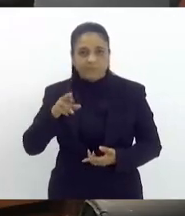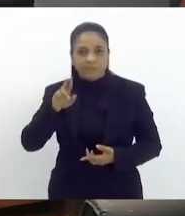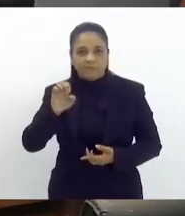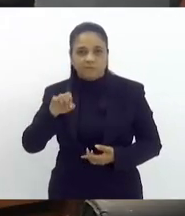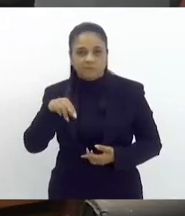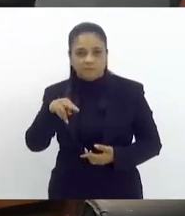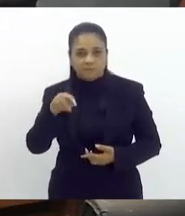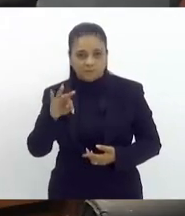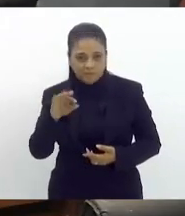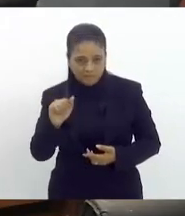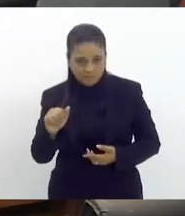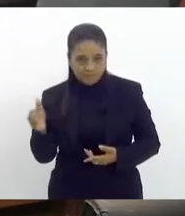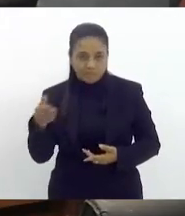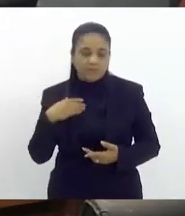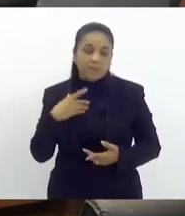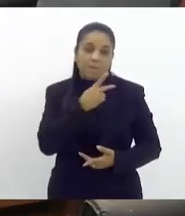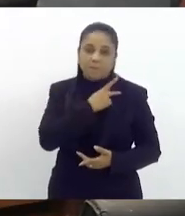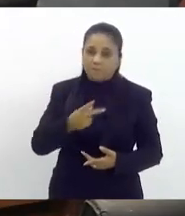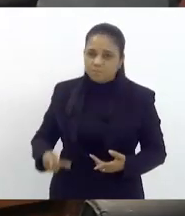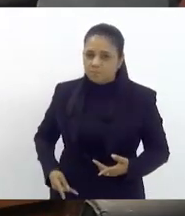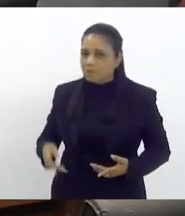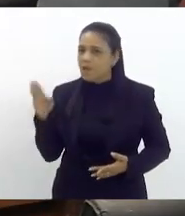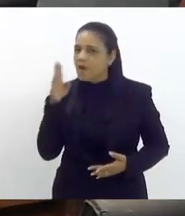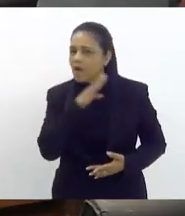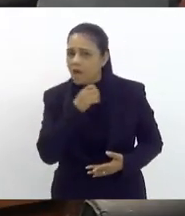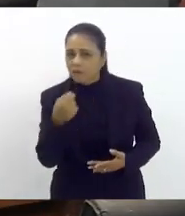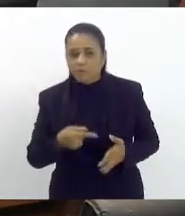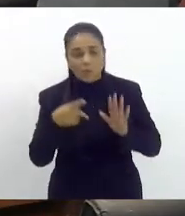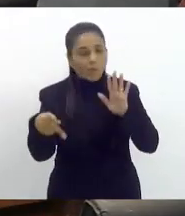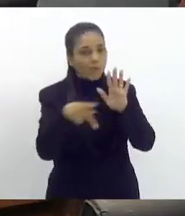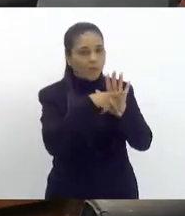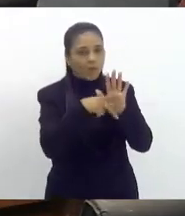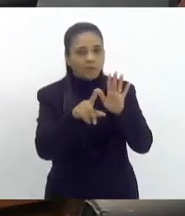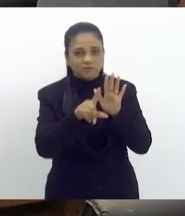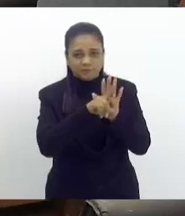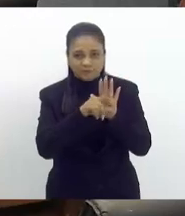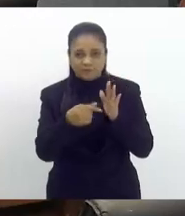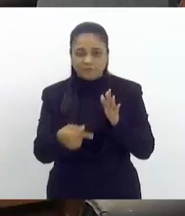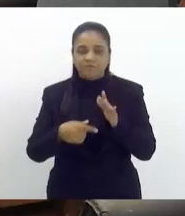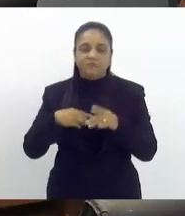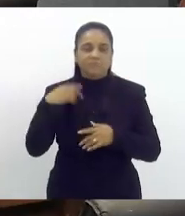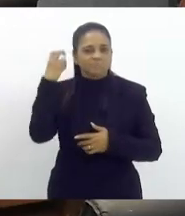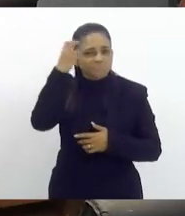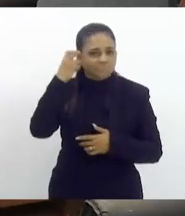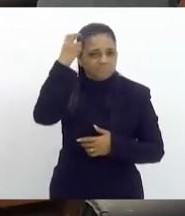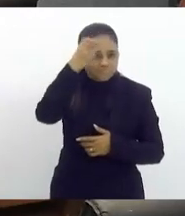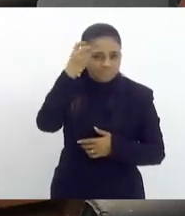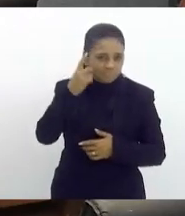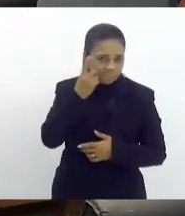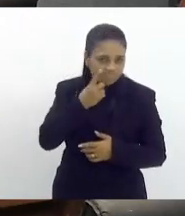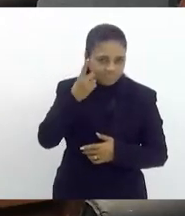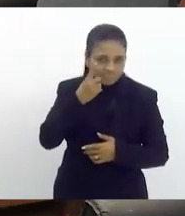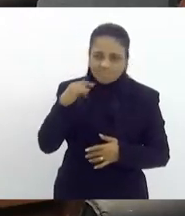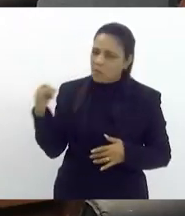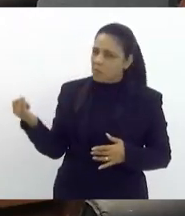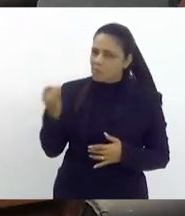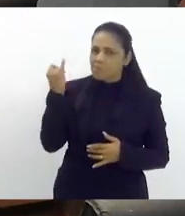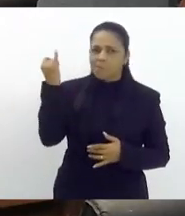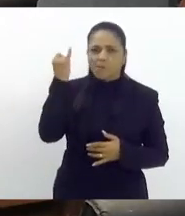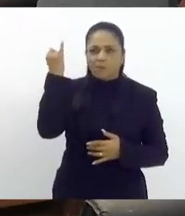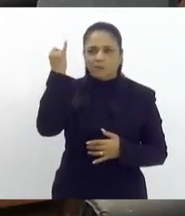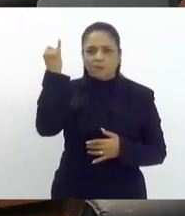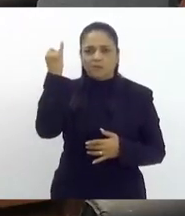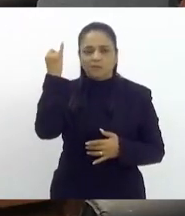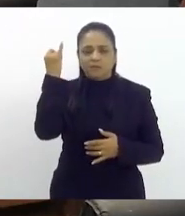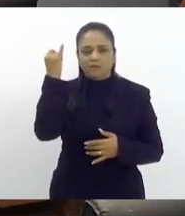senhora presidenta muito rápido o projeto de autoria da deputada Veronica Lima e super importante